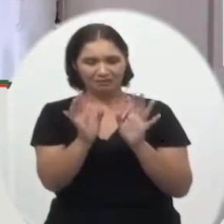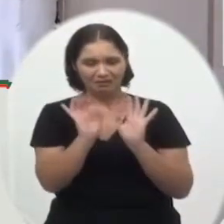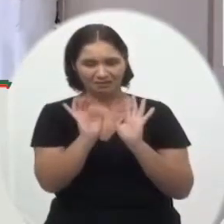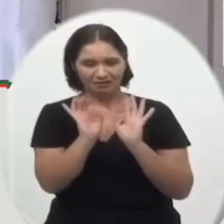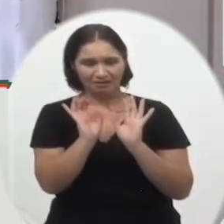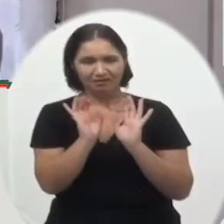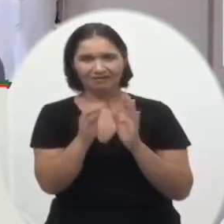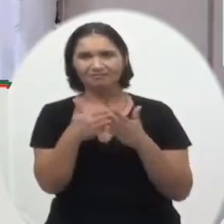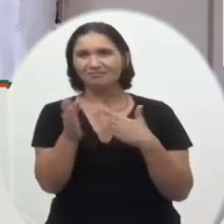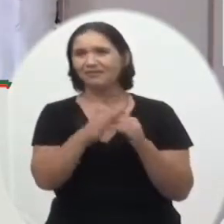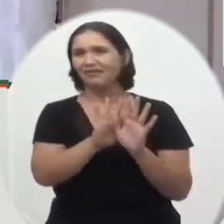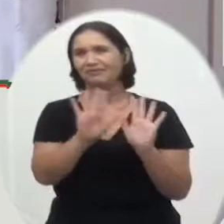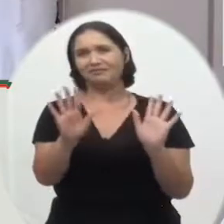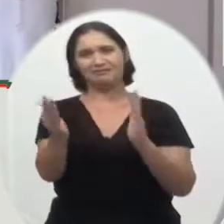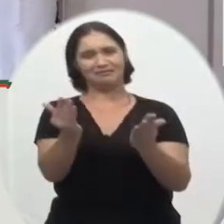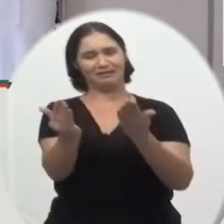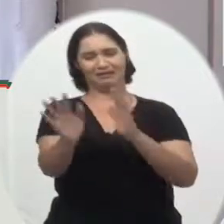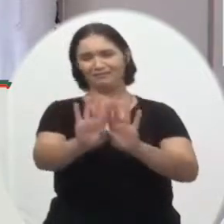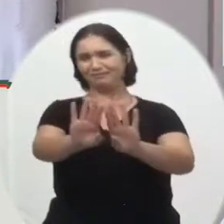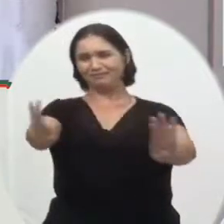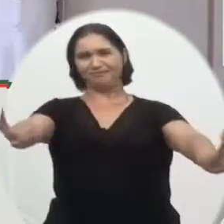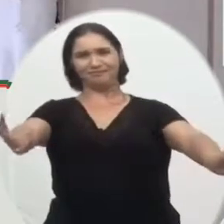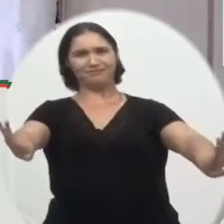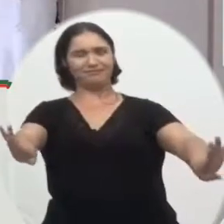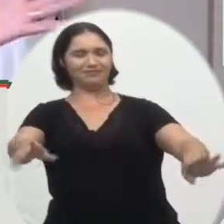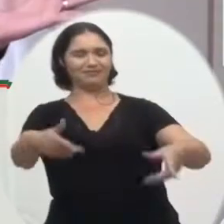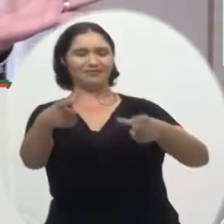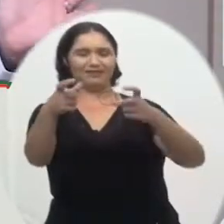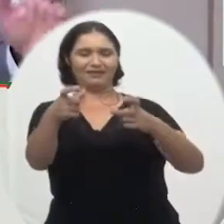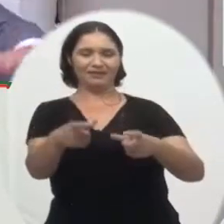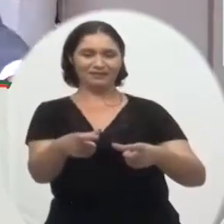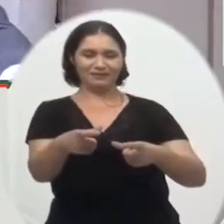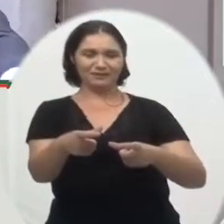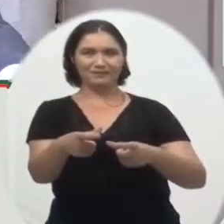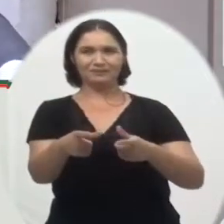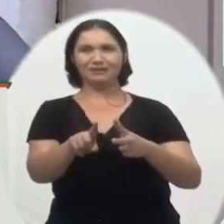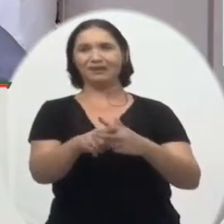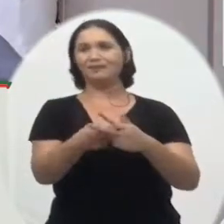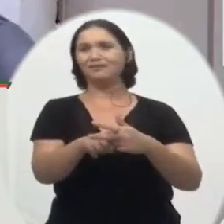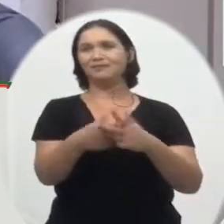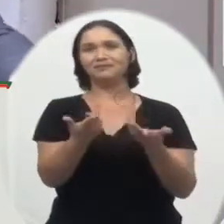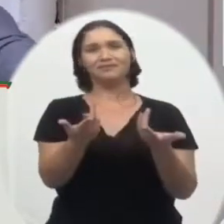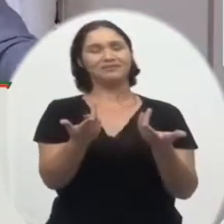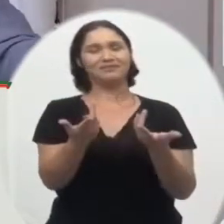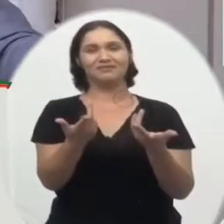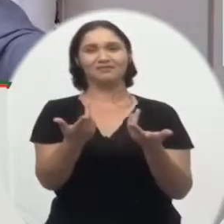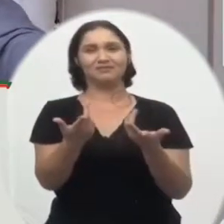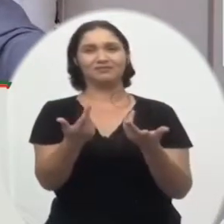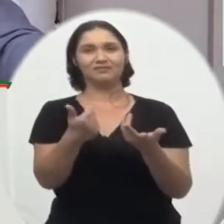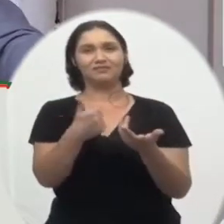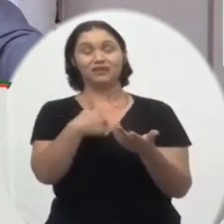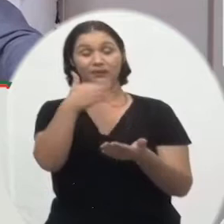ver com a manutenção das academias? Acho que estão brincando. Eles estão brincando com essa casa?